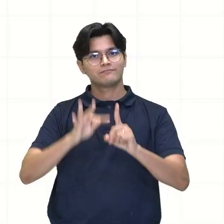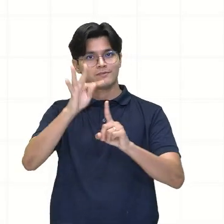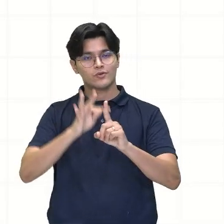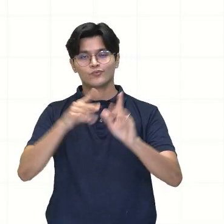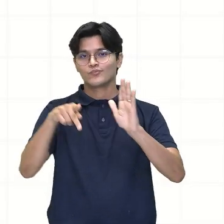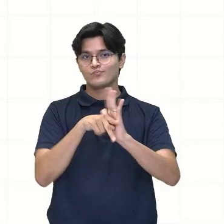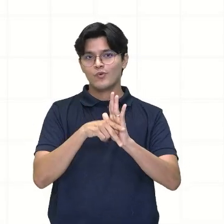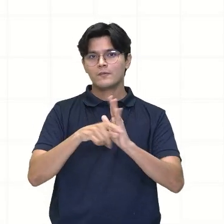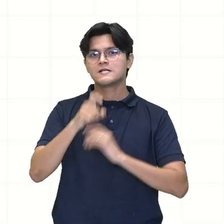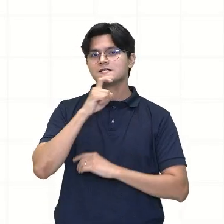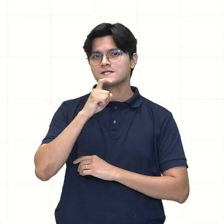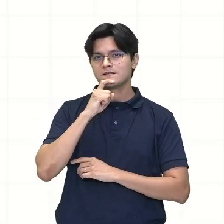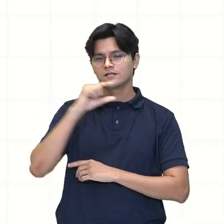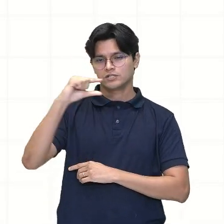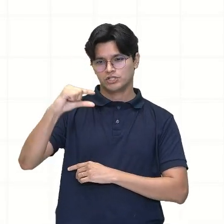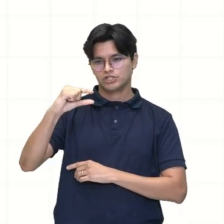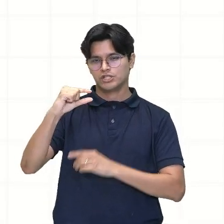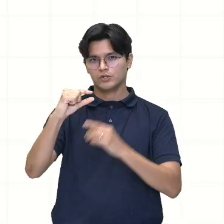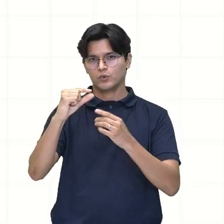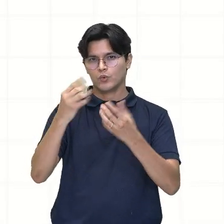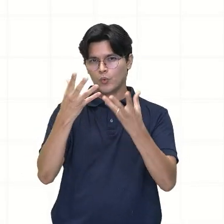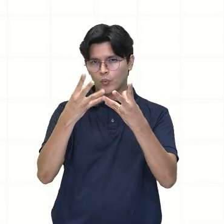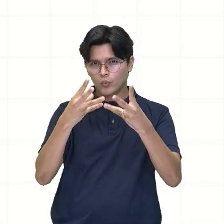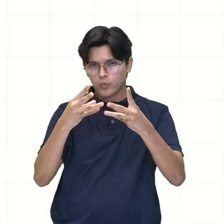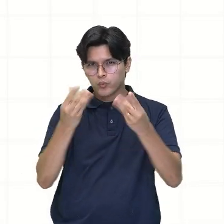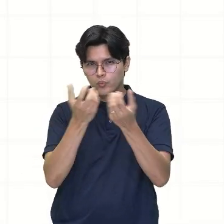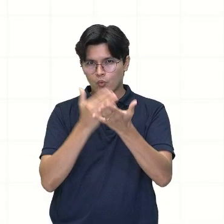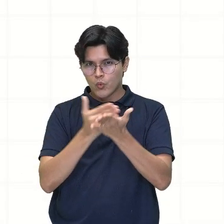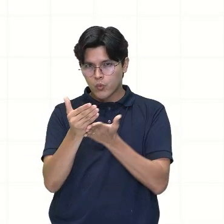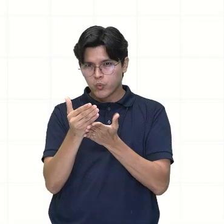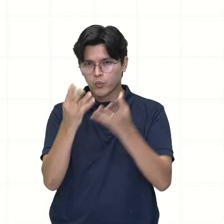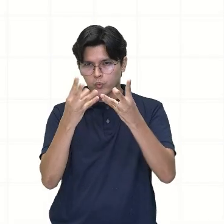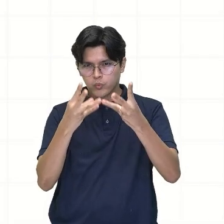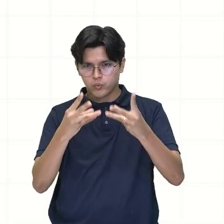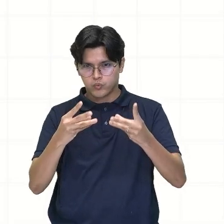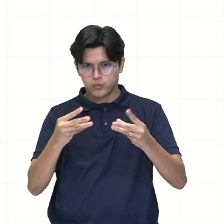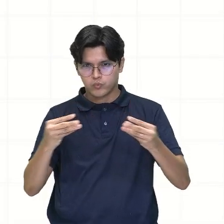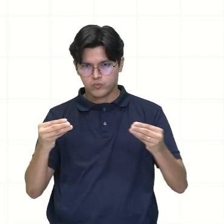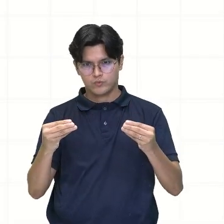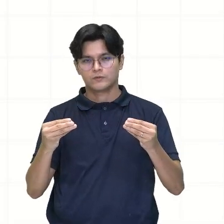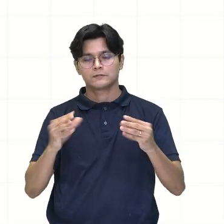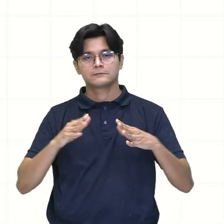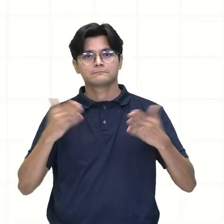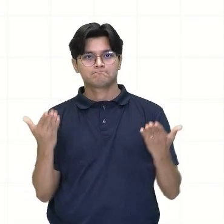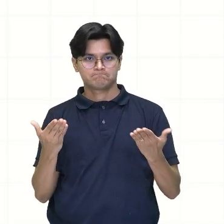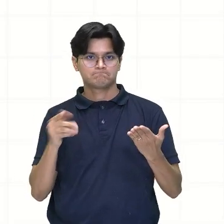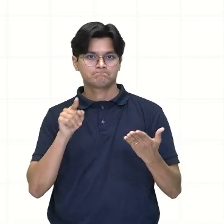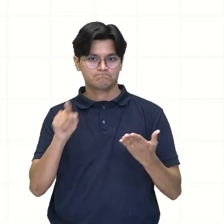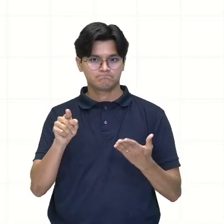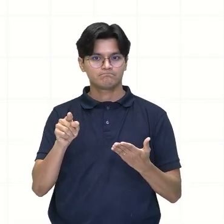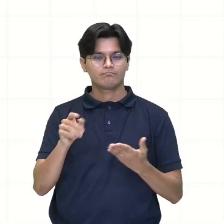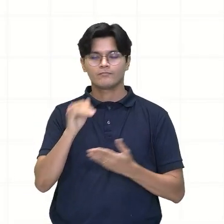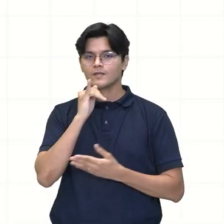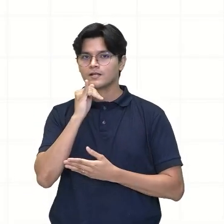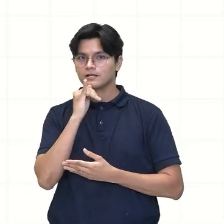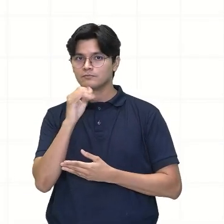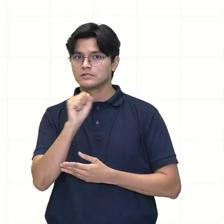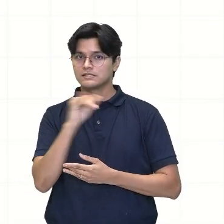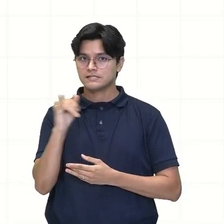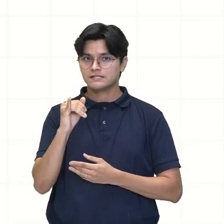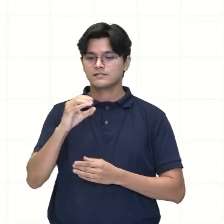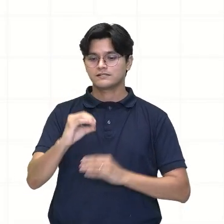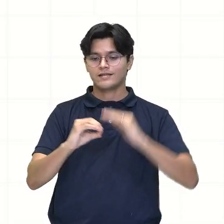quando está derretendo. Então, quando ele começa a subir ali, né, acima de zero, ele